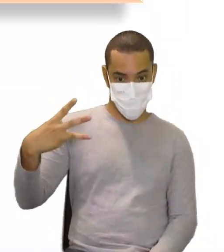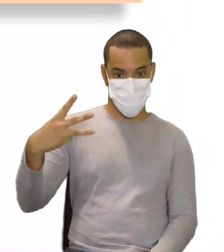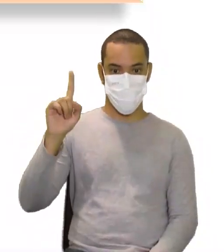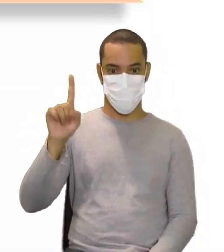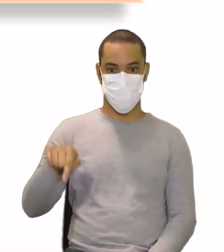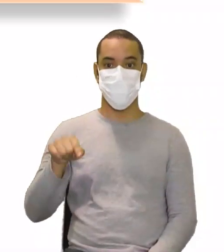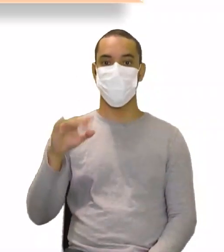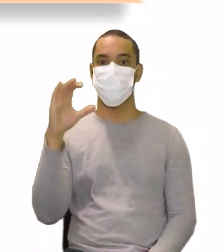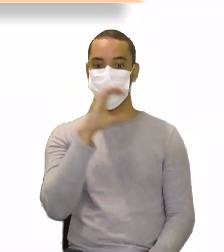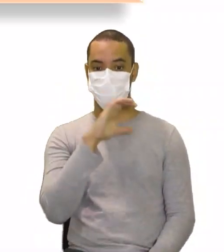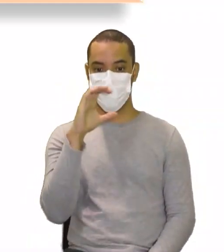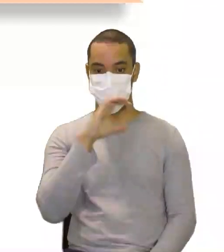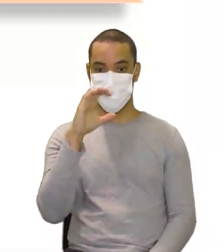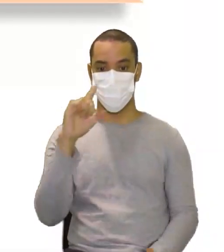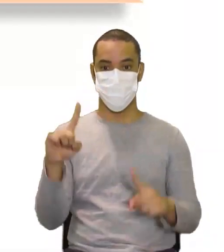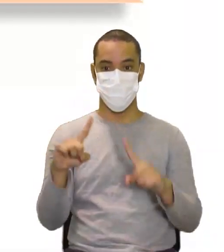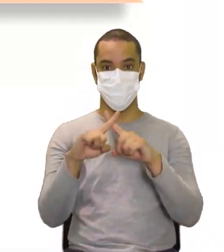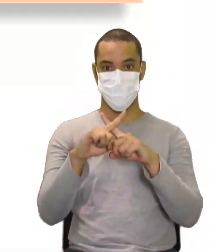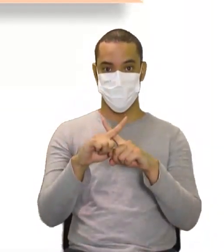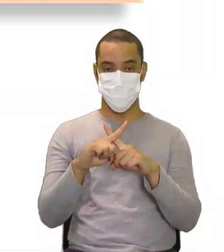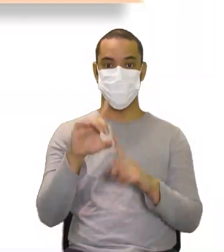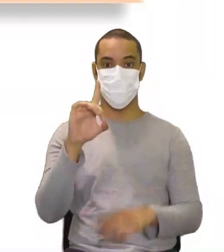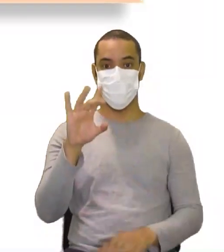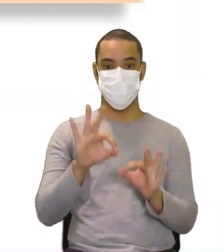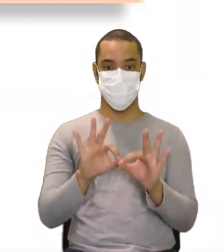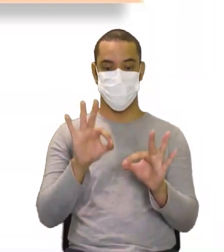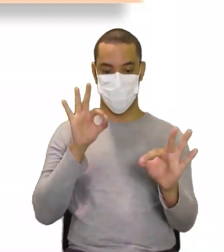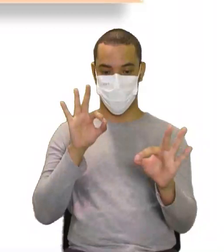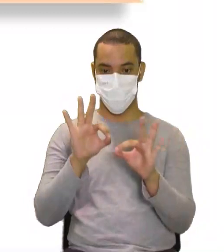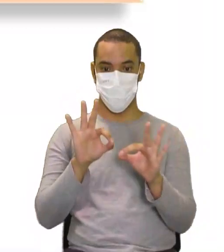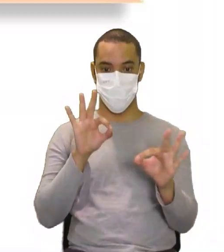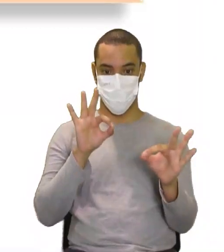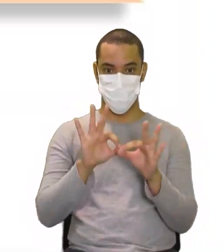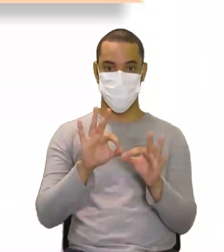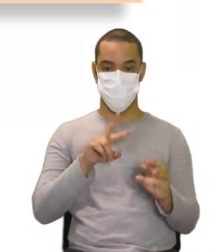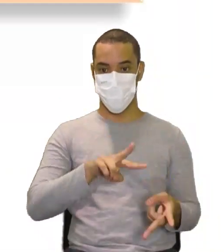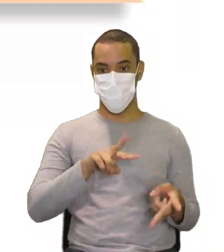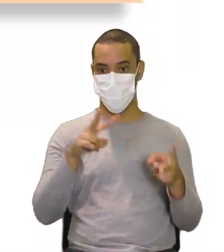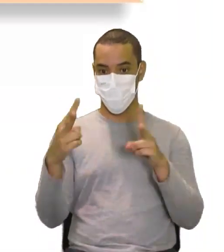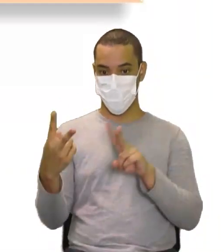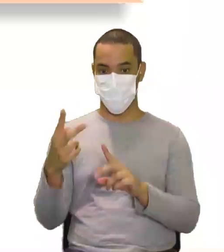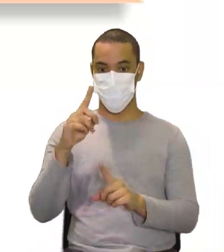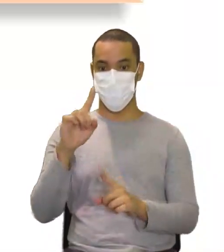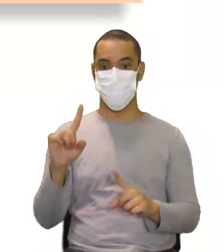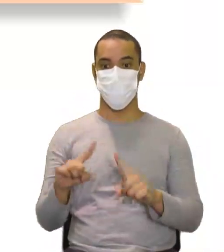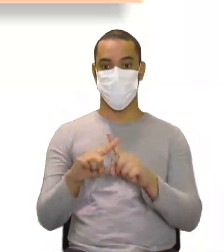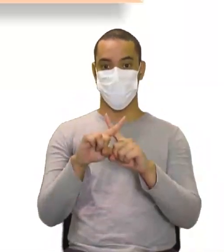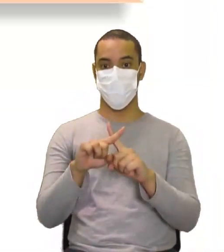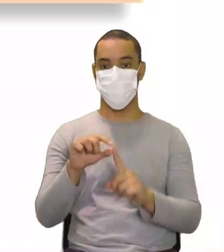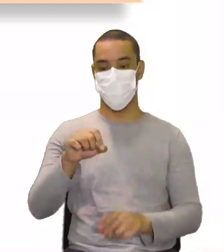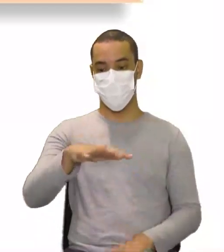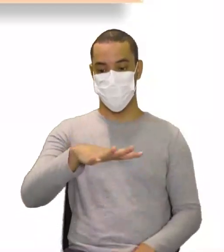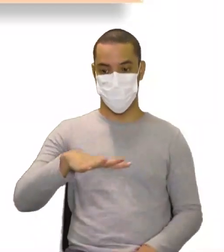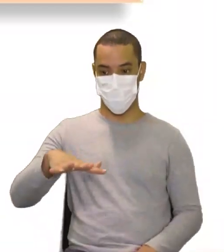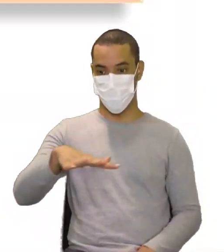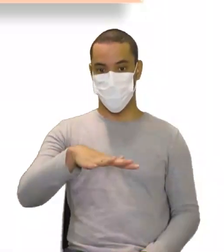velocidade vezes o deslocamento aí, né? O tamanho vezes o